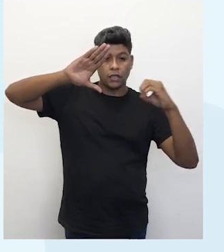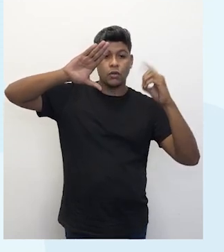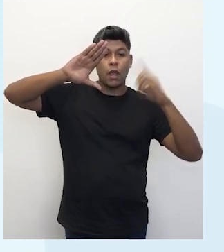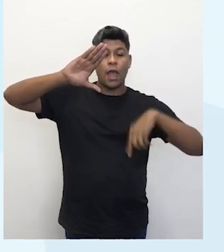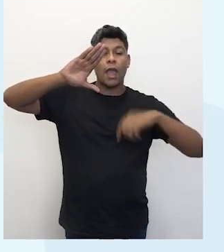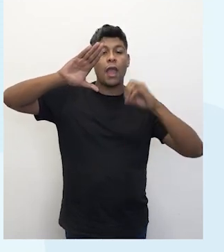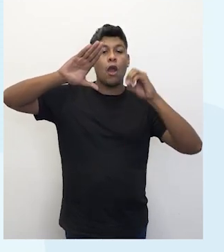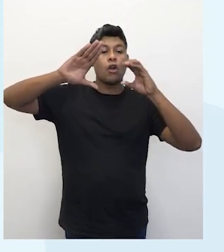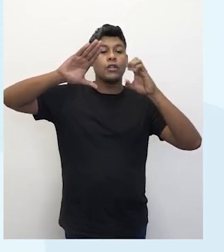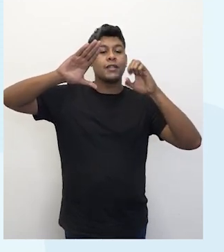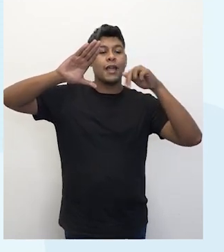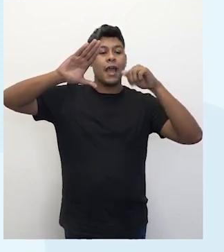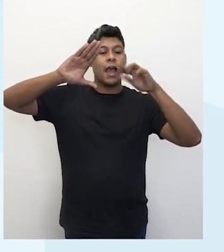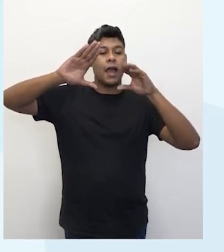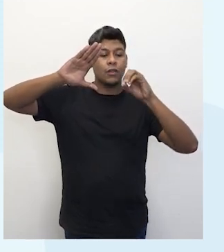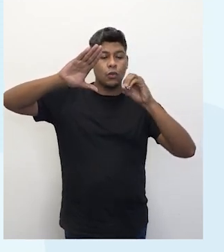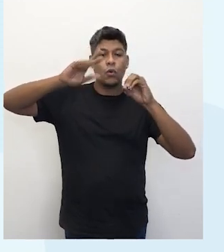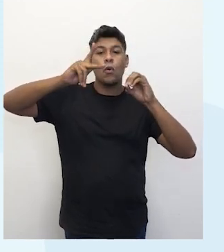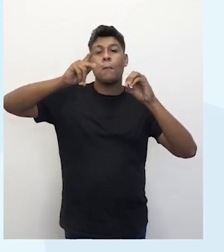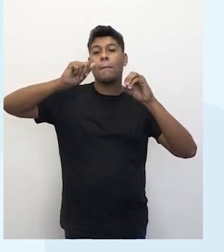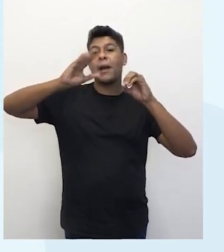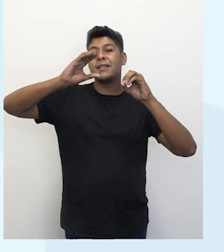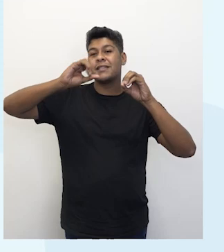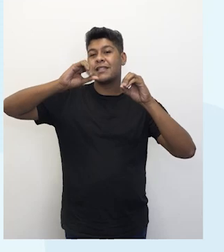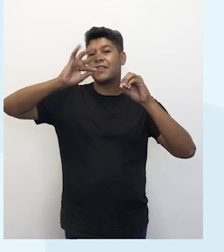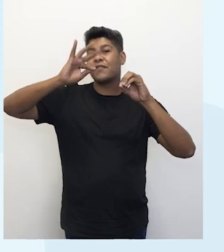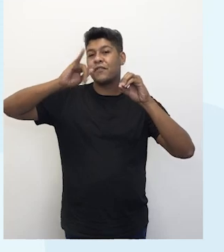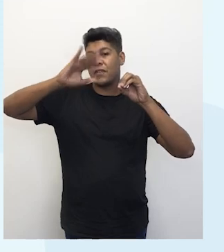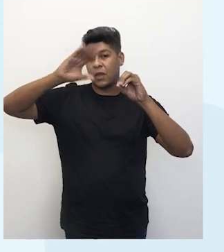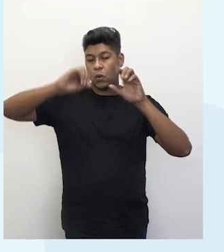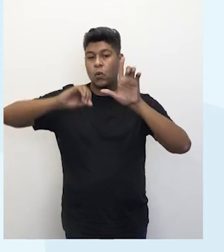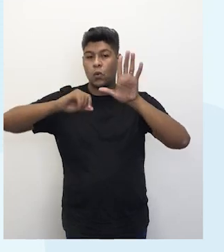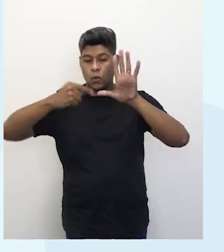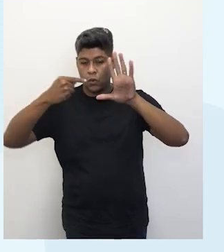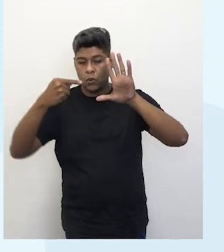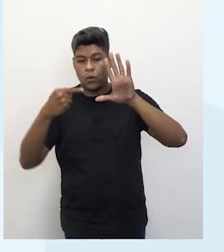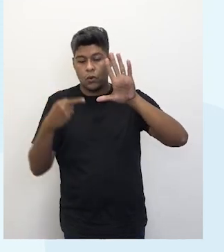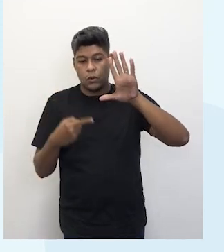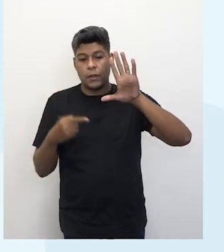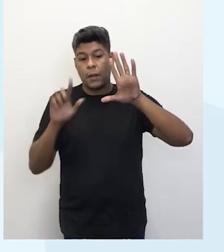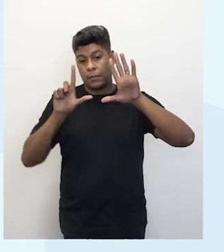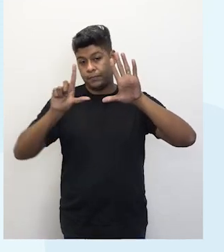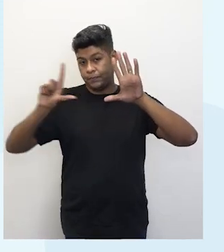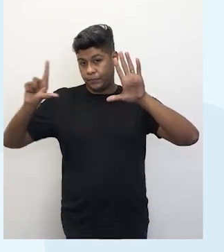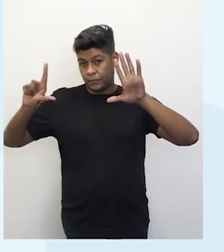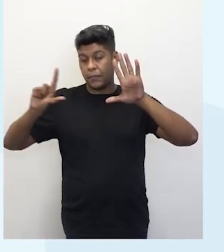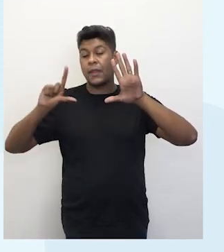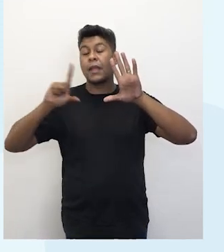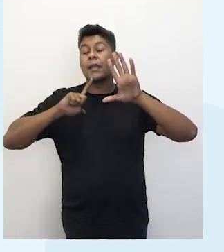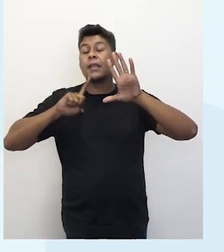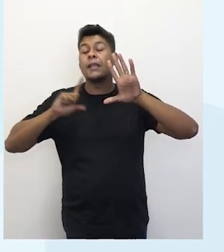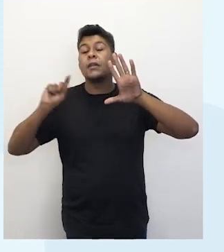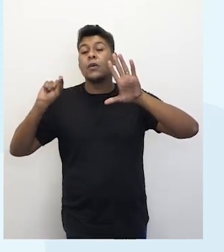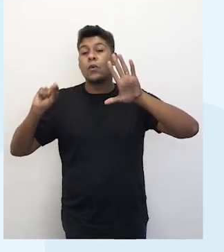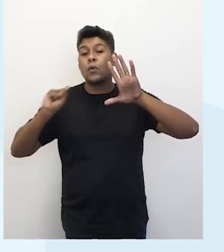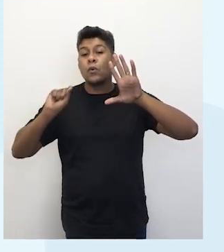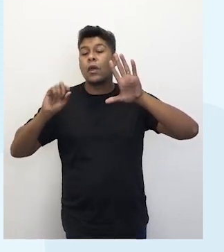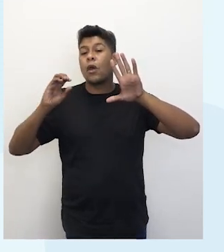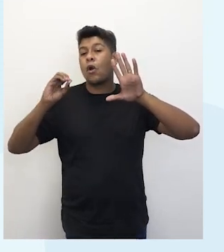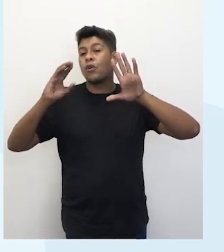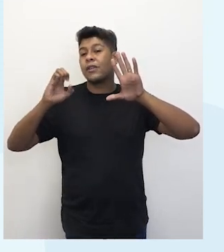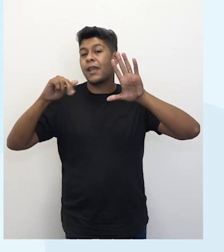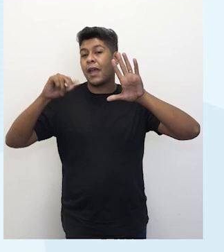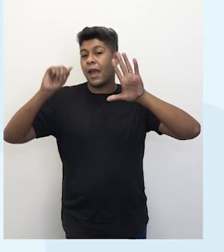o Oceano Pacífico né maior oceano do planeta aí nós vamos ter lá na região Leste nós vamos ter aí o